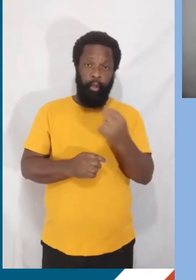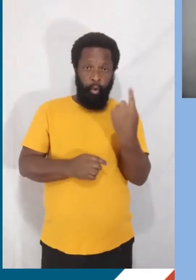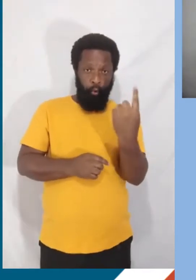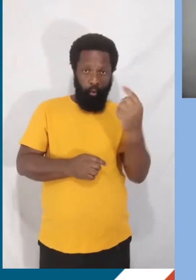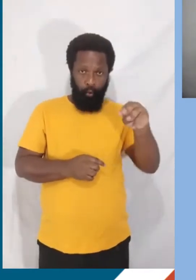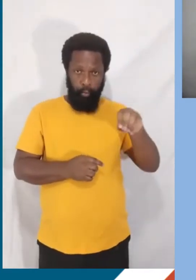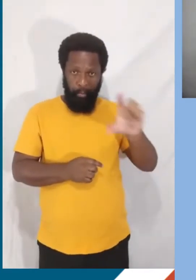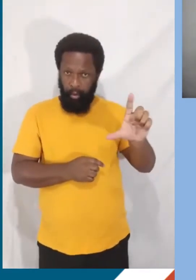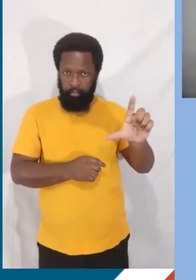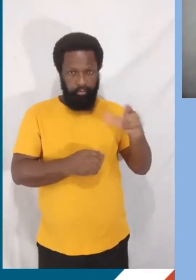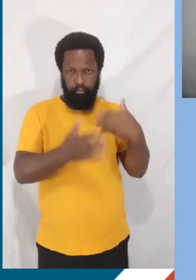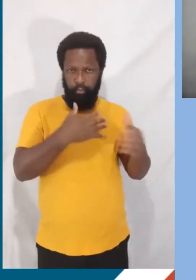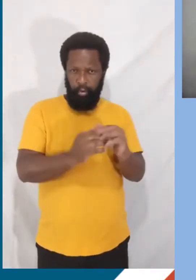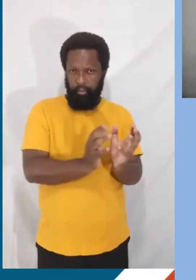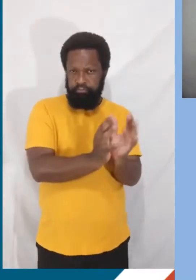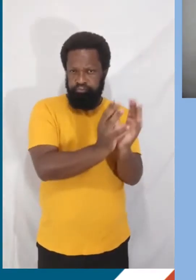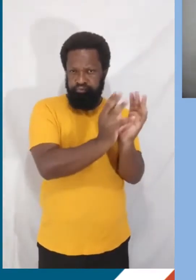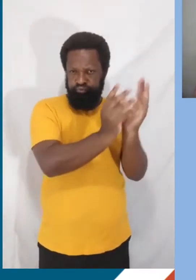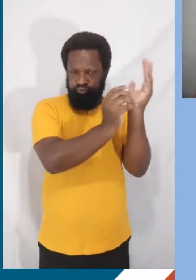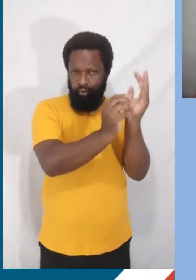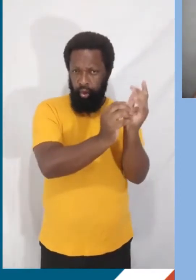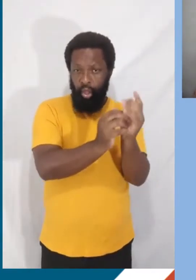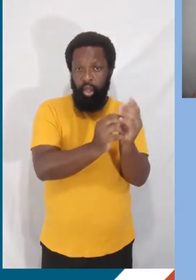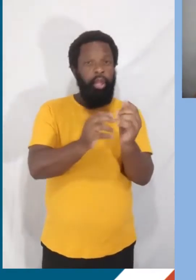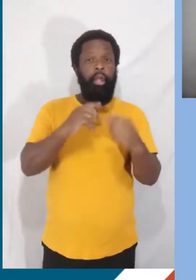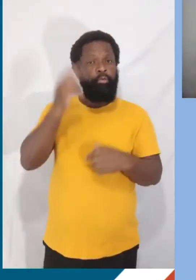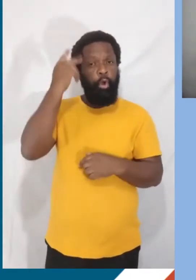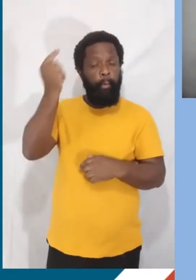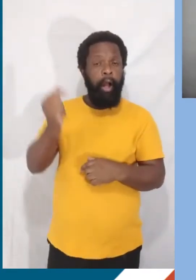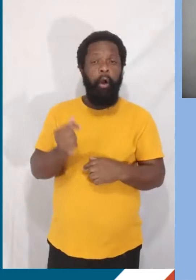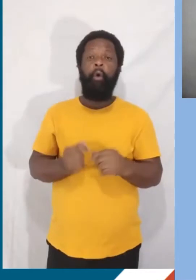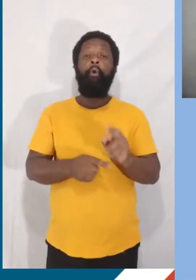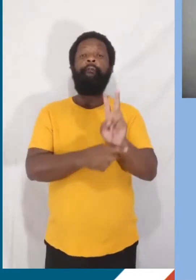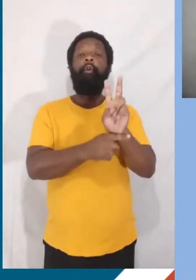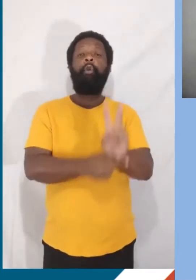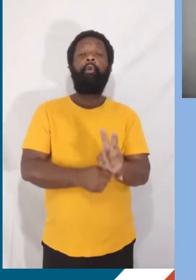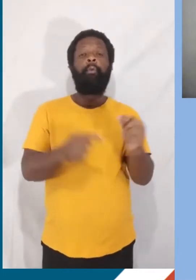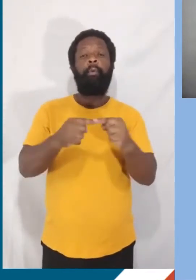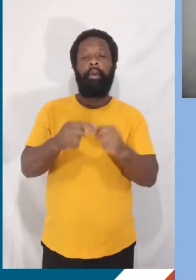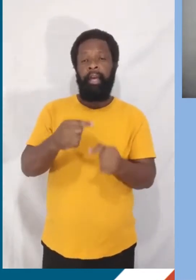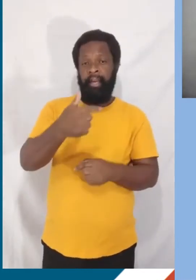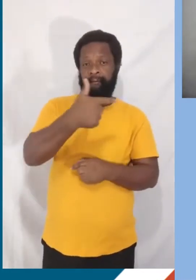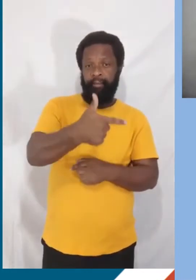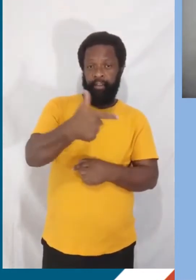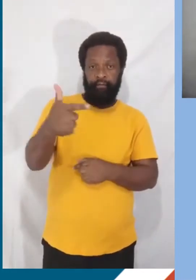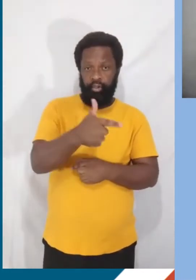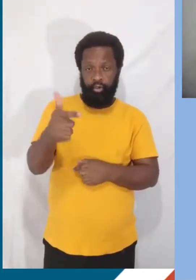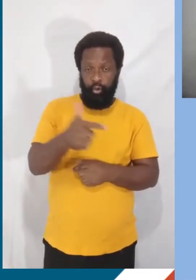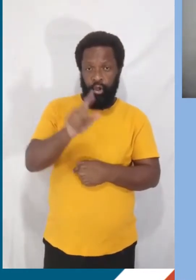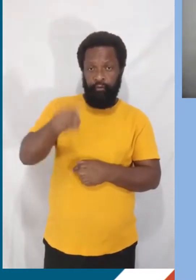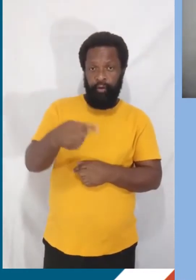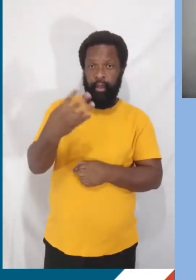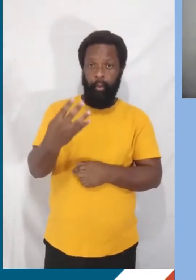Então, quando eu tenho um mol de qualquer gás, nessas condições de CNTP, o volume de um gás corresponde a